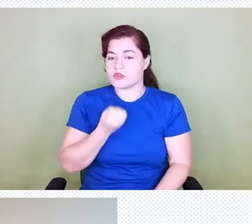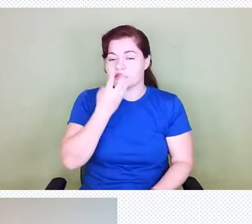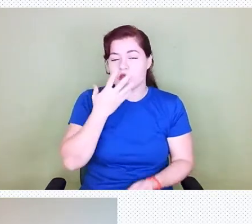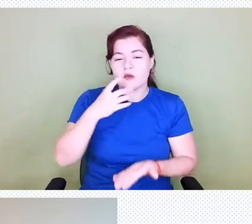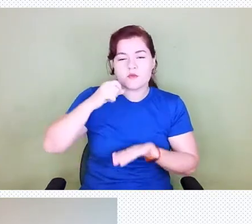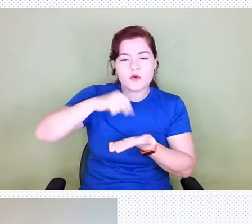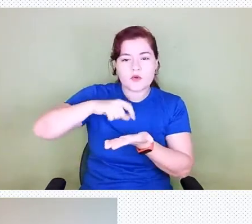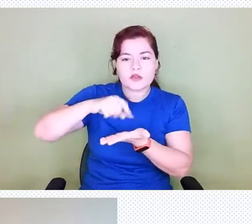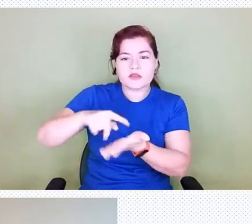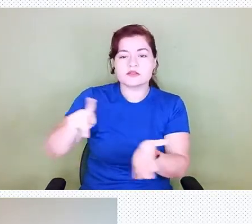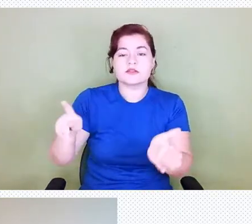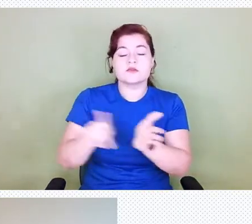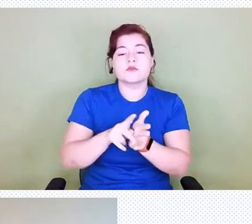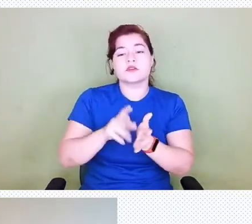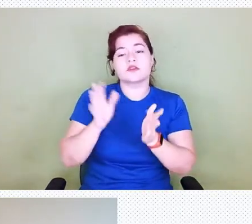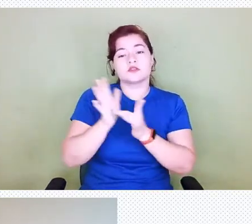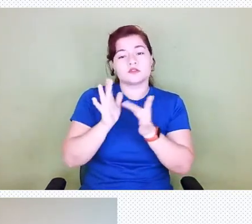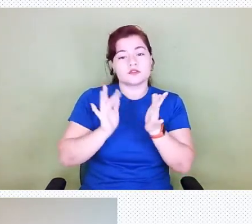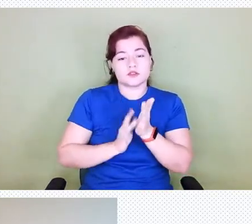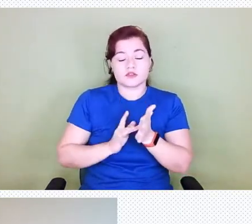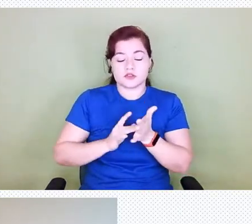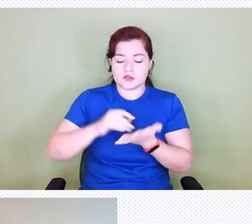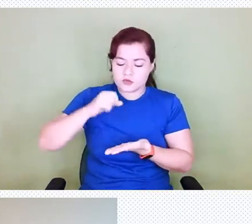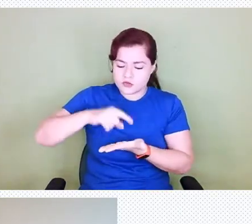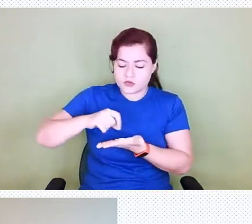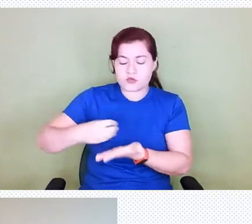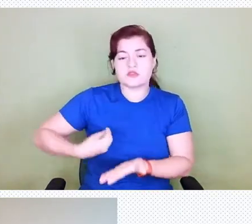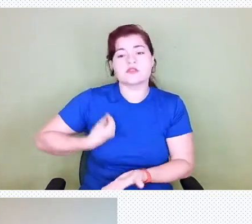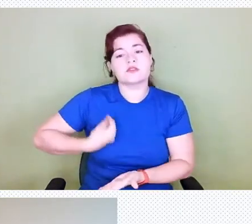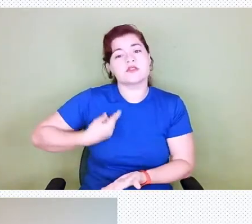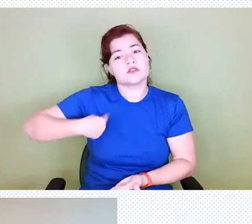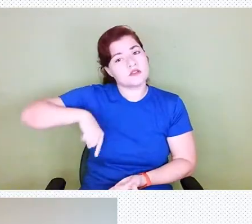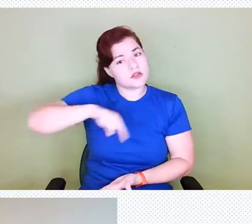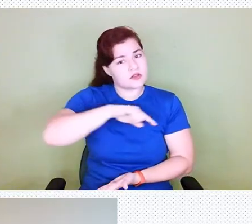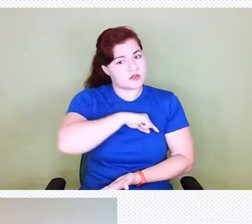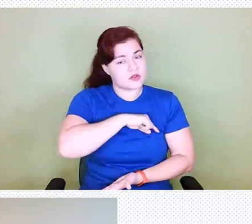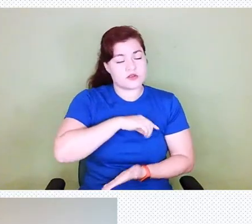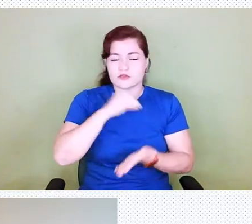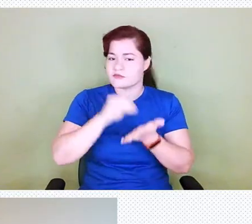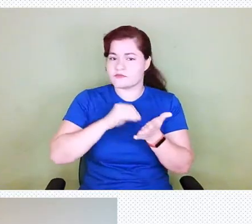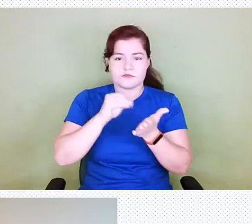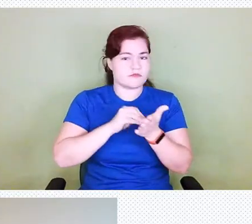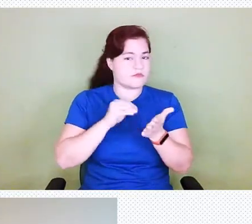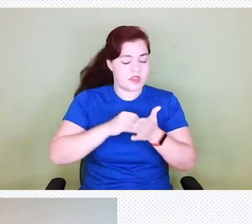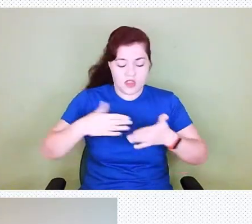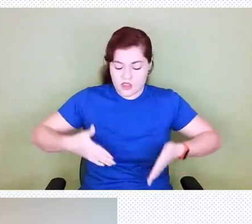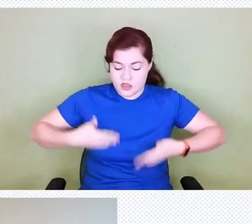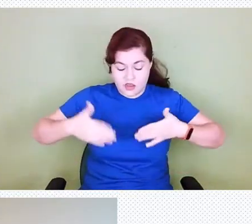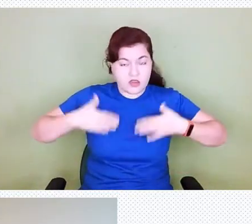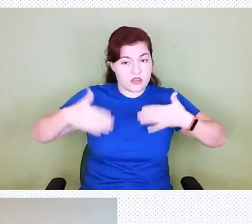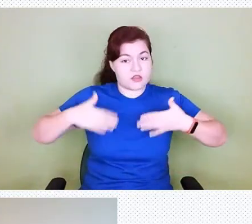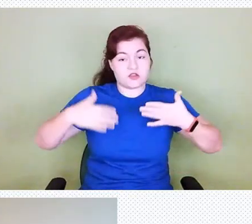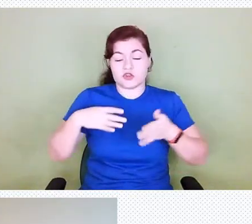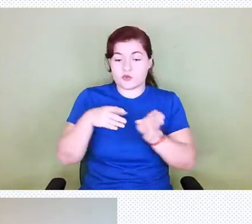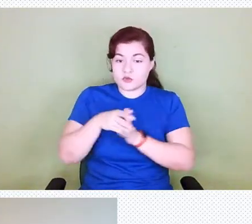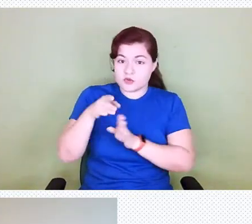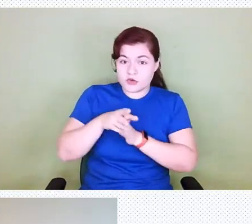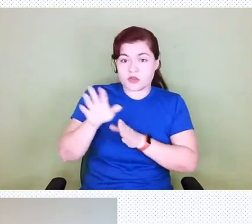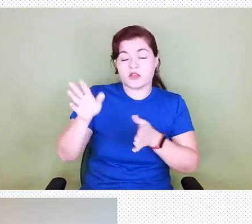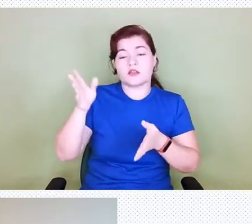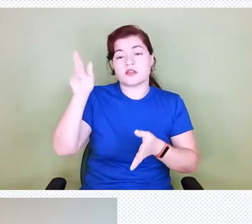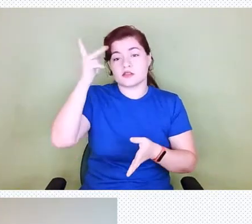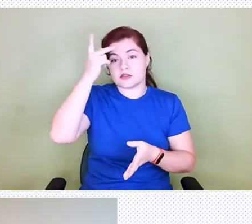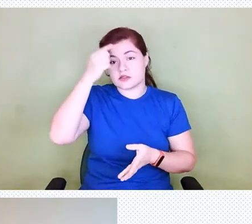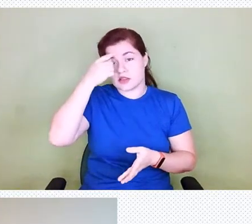de Jesus são semeadas em nossas vidas e não faltam estímulos e orientações da consciência.